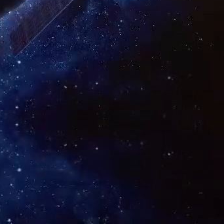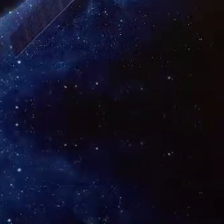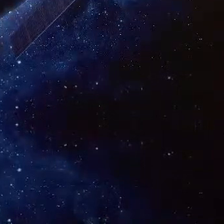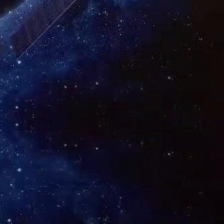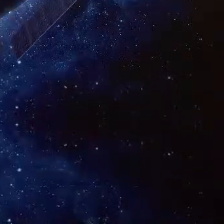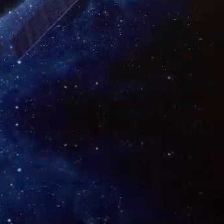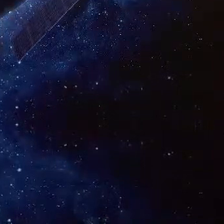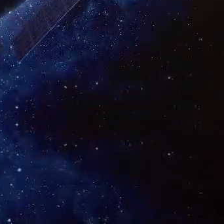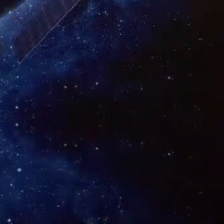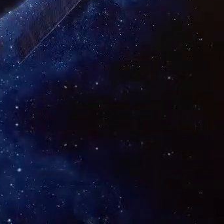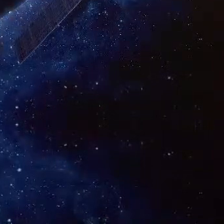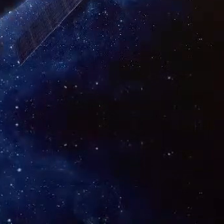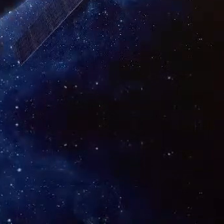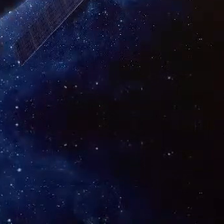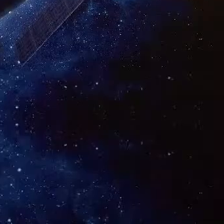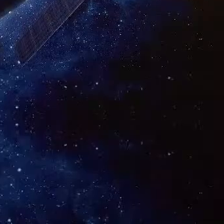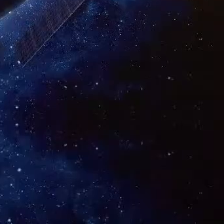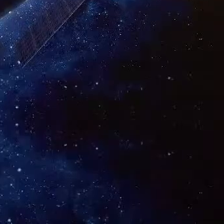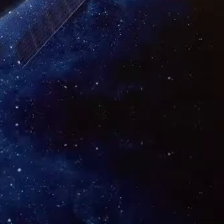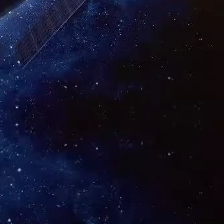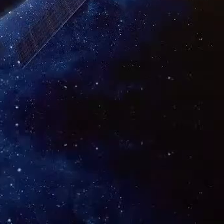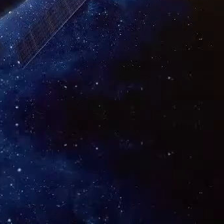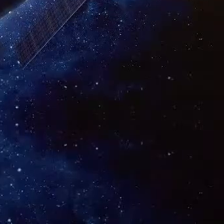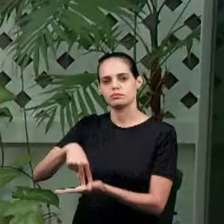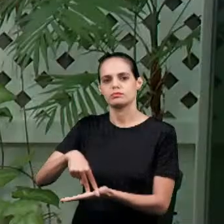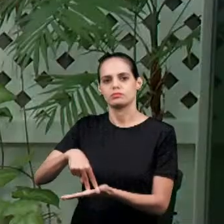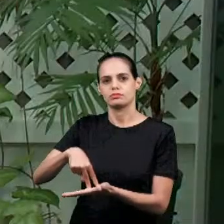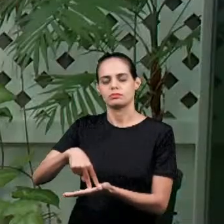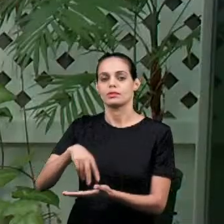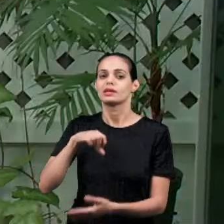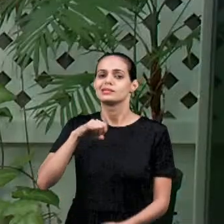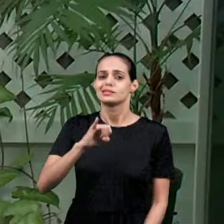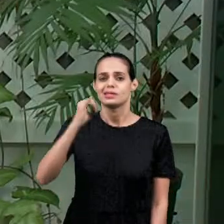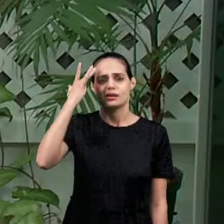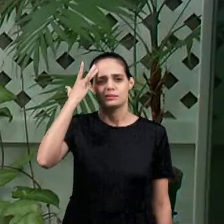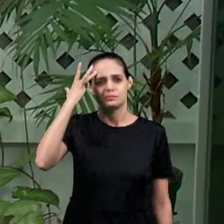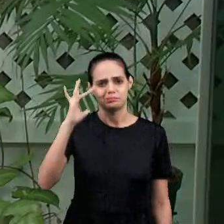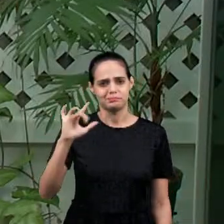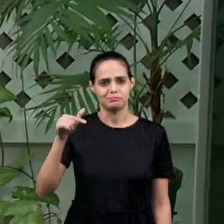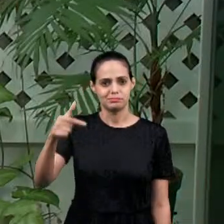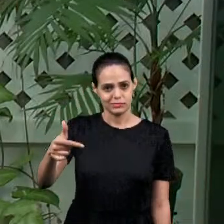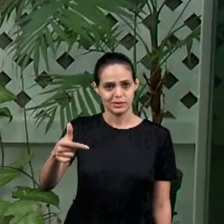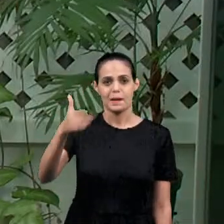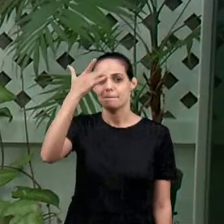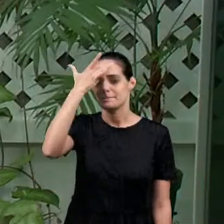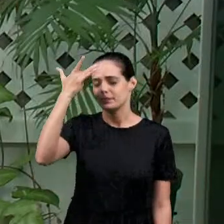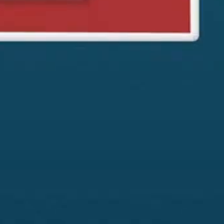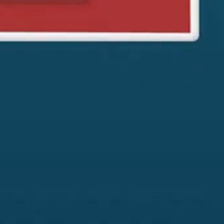Ou você pegou